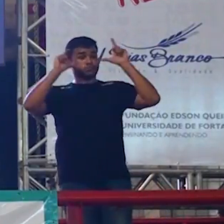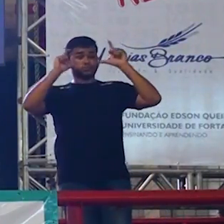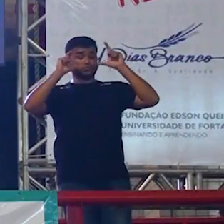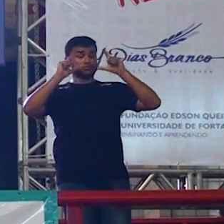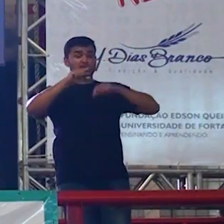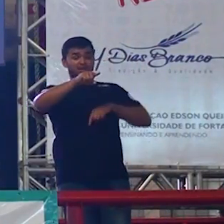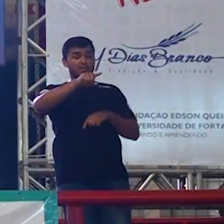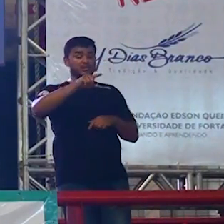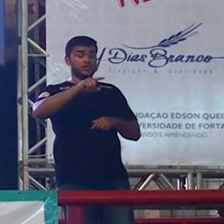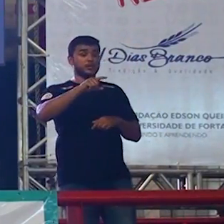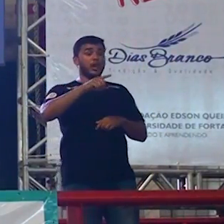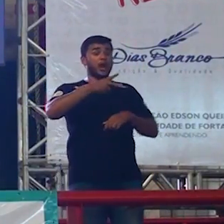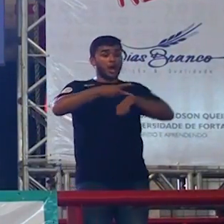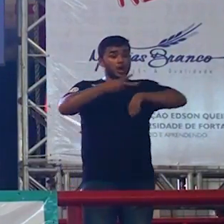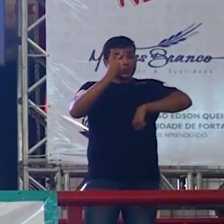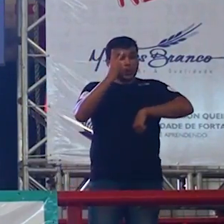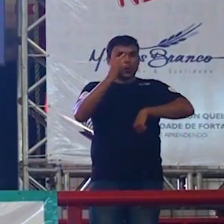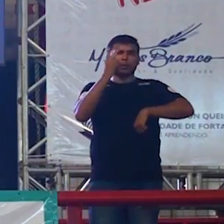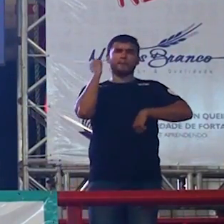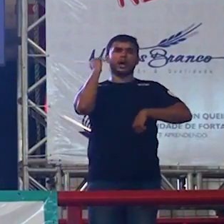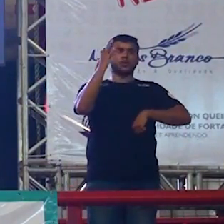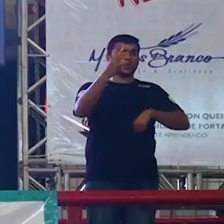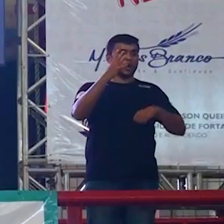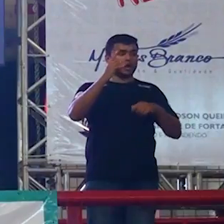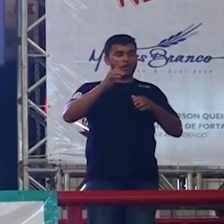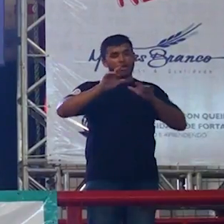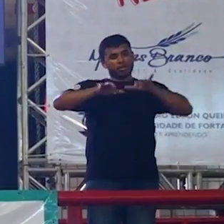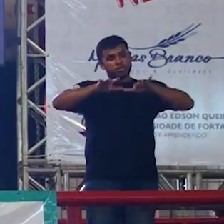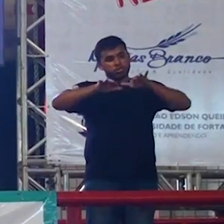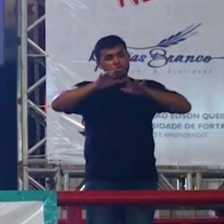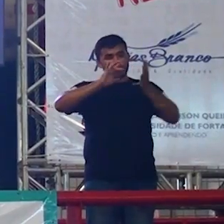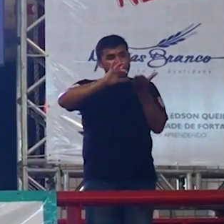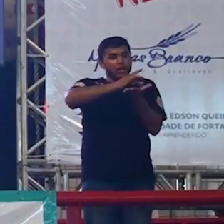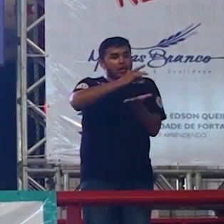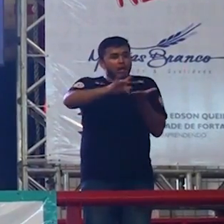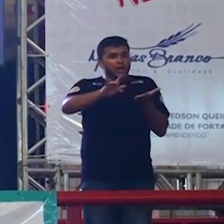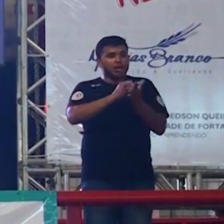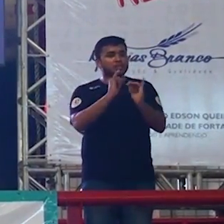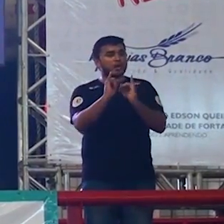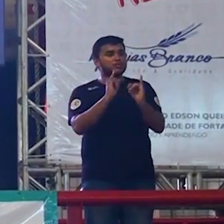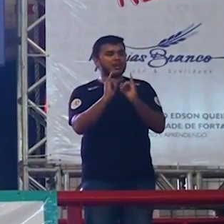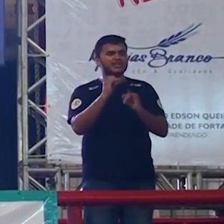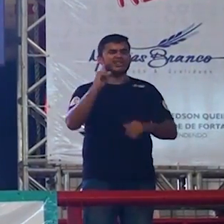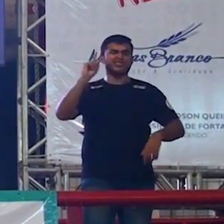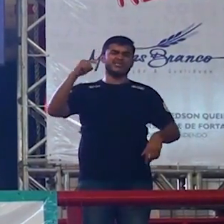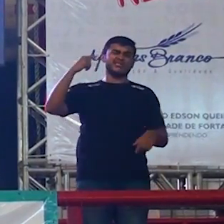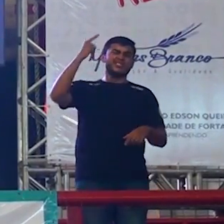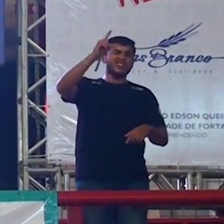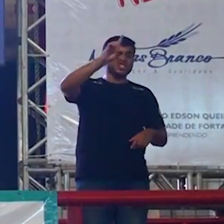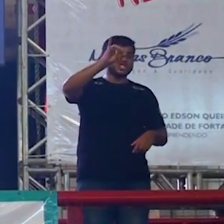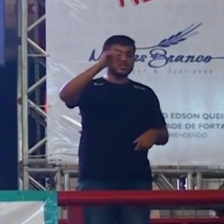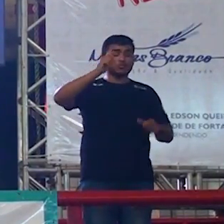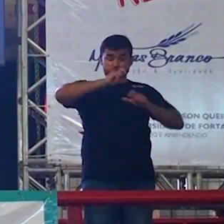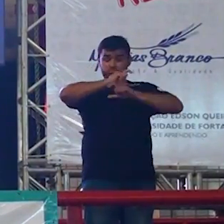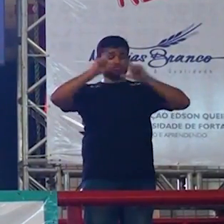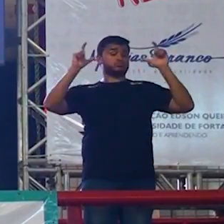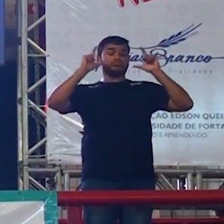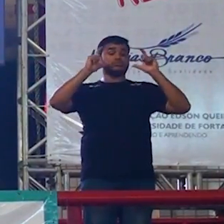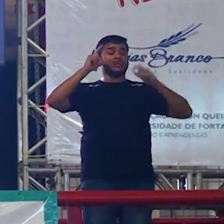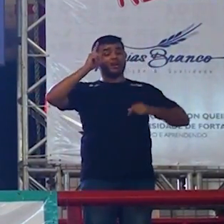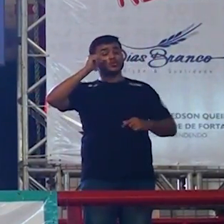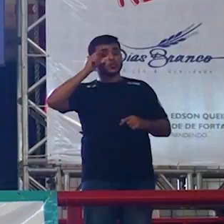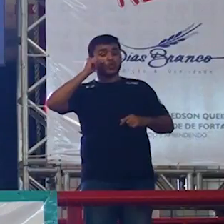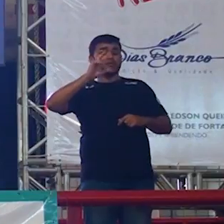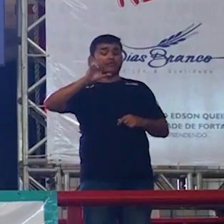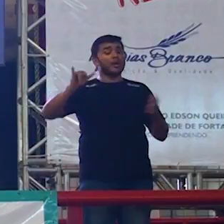fica até 2 da manhã na internet, será que ele vai ter disposição de estudar no outro dia? Vai ser difícil, ok?